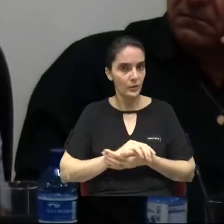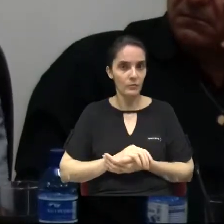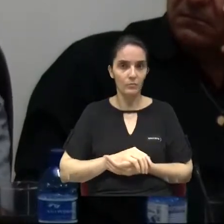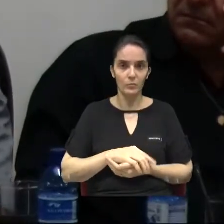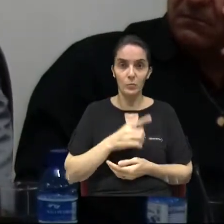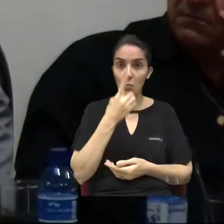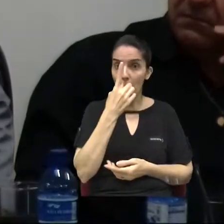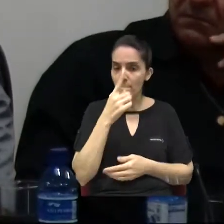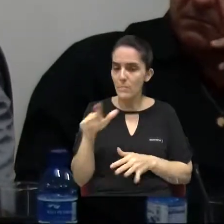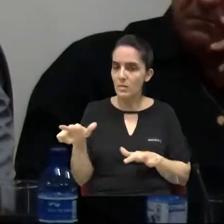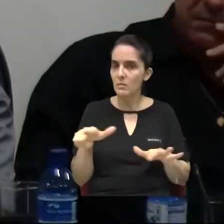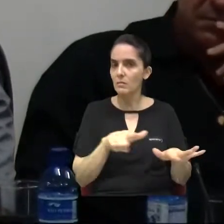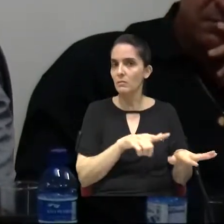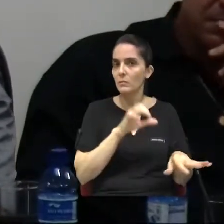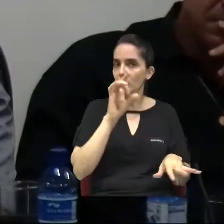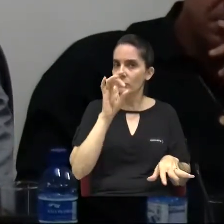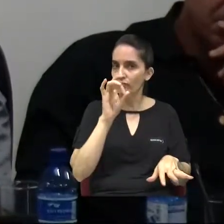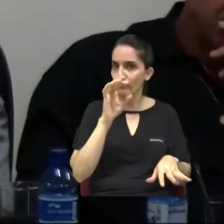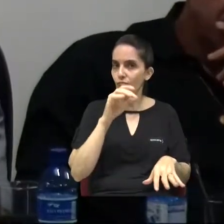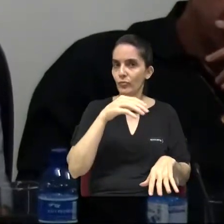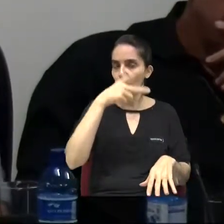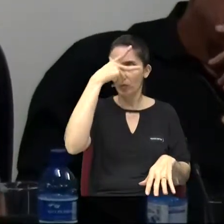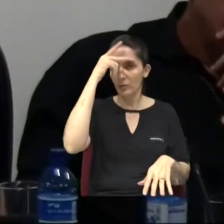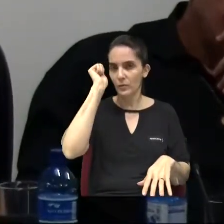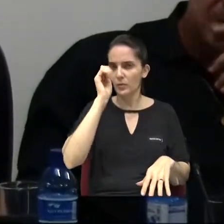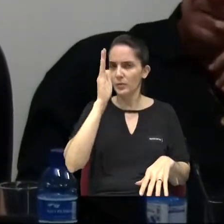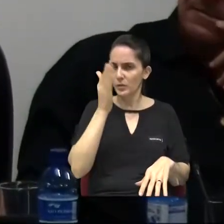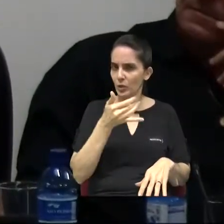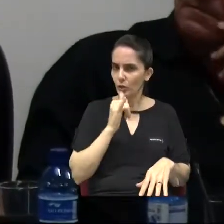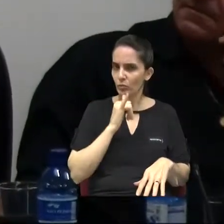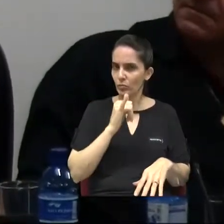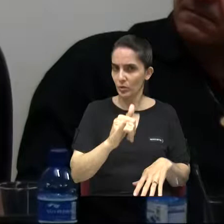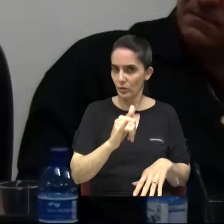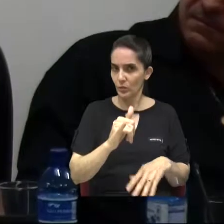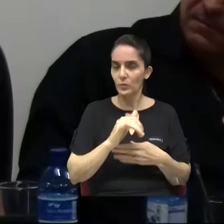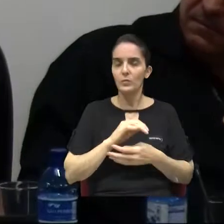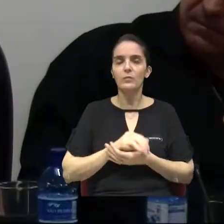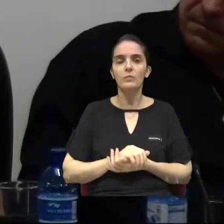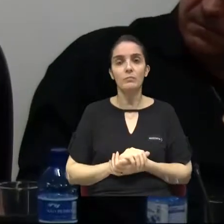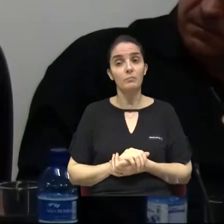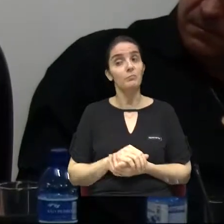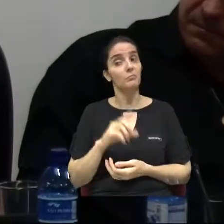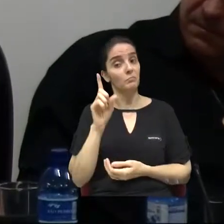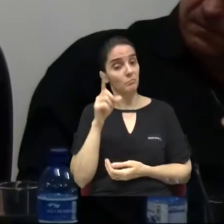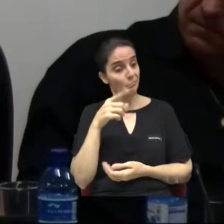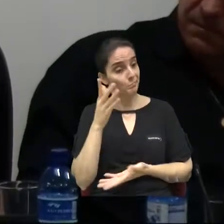uma semana na prefeitura e já fez uma denúncia, é